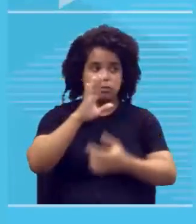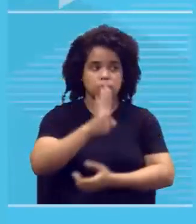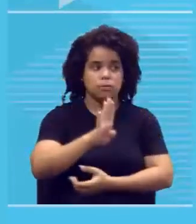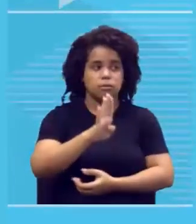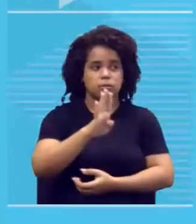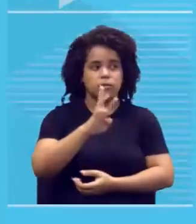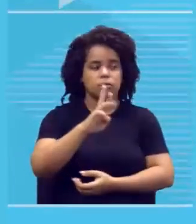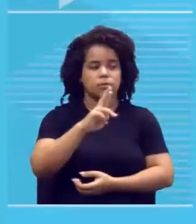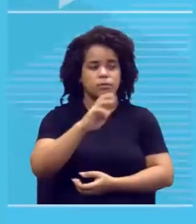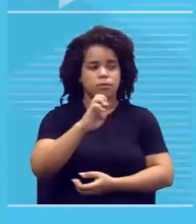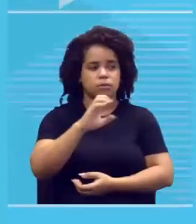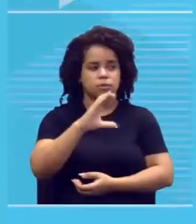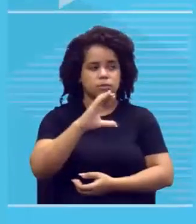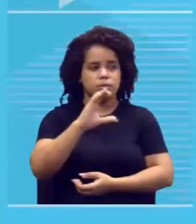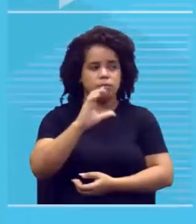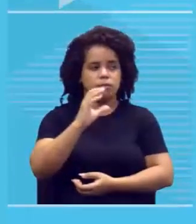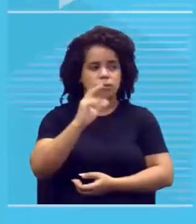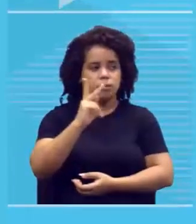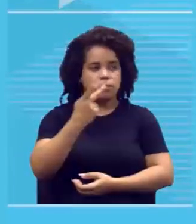de Teatro Épico